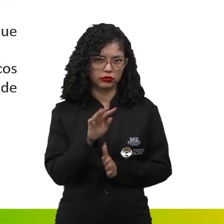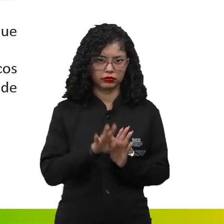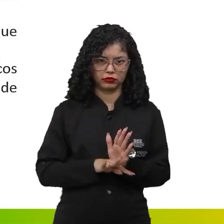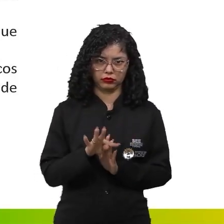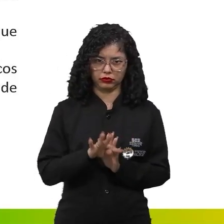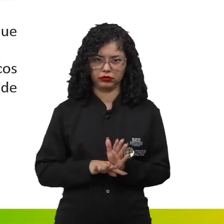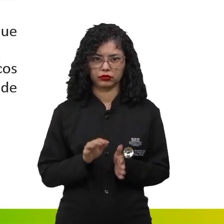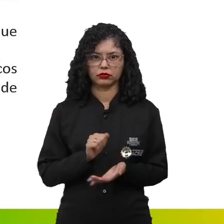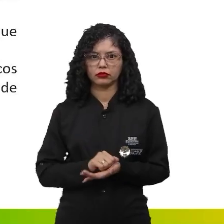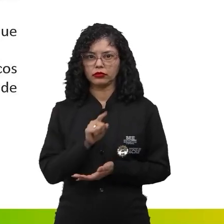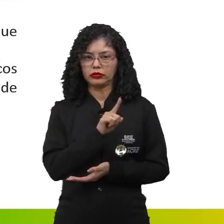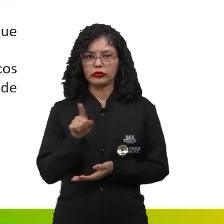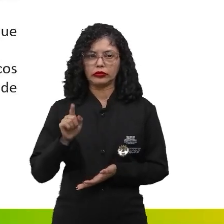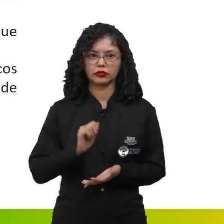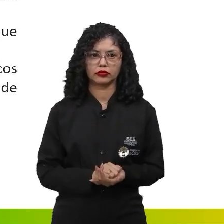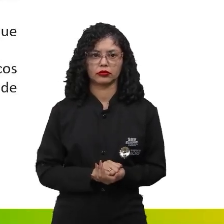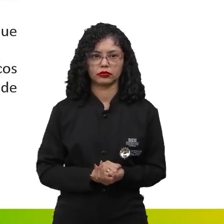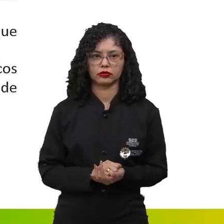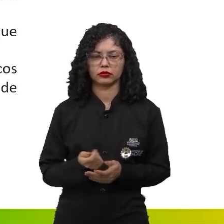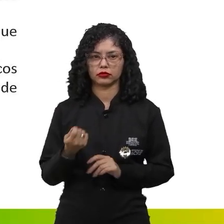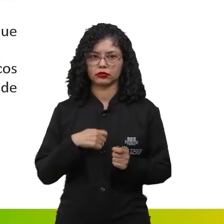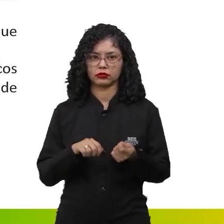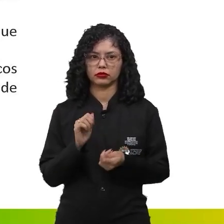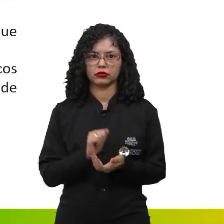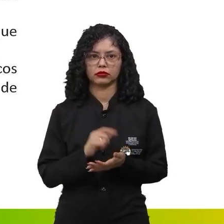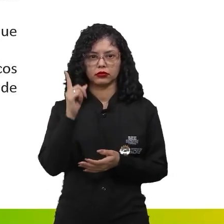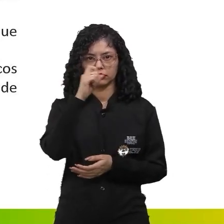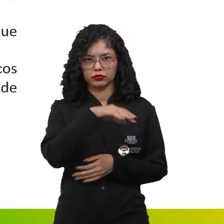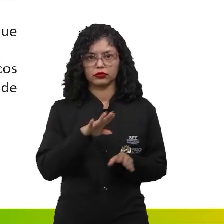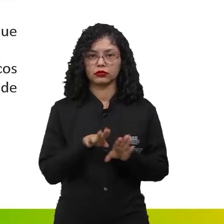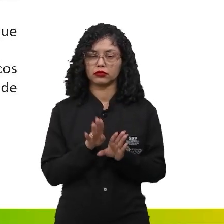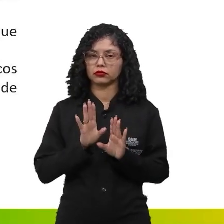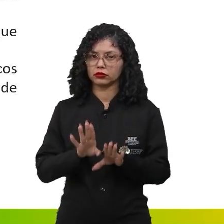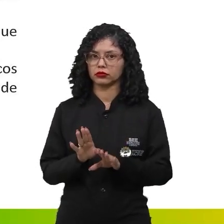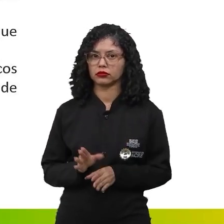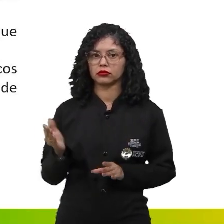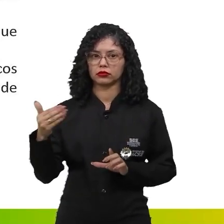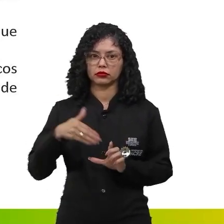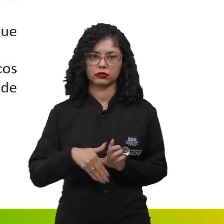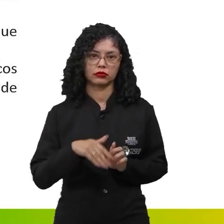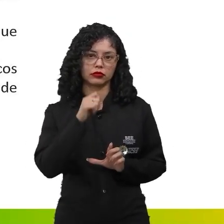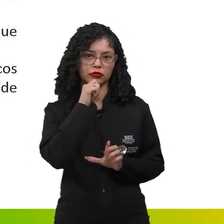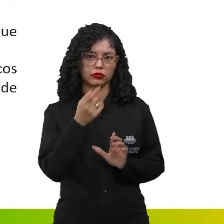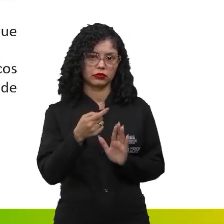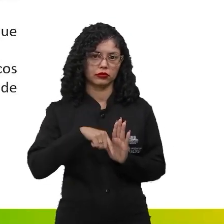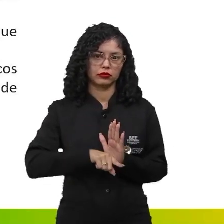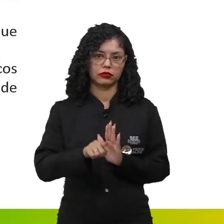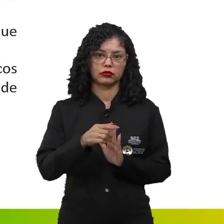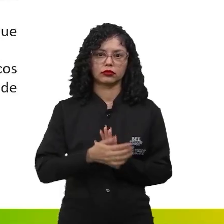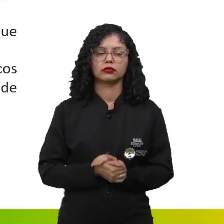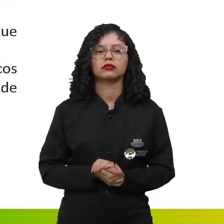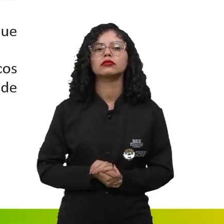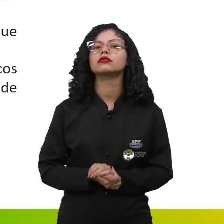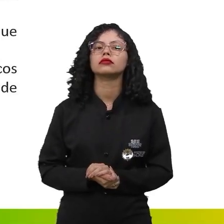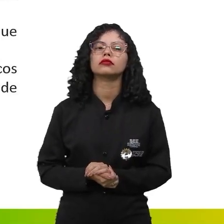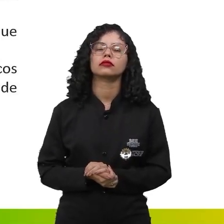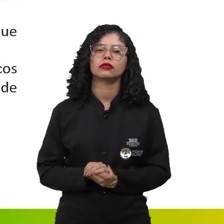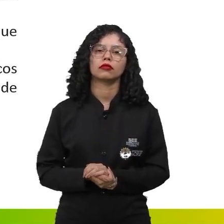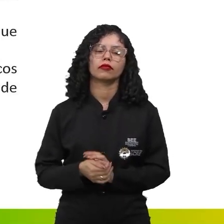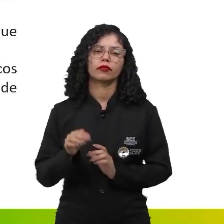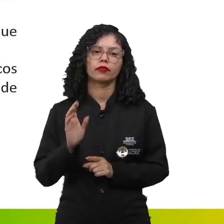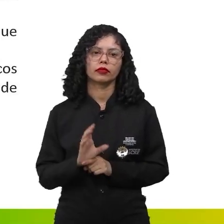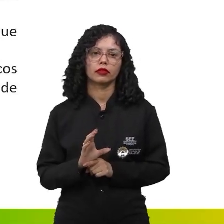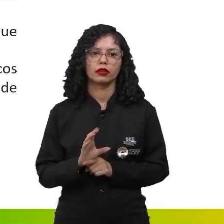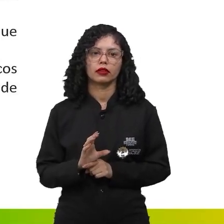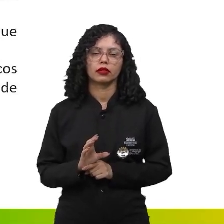texto? Não, né? Social e economicamente, dificultando assim o acesso a serviço de imunização? Não, o texto não está